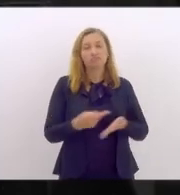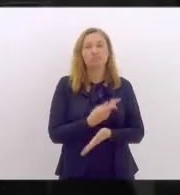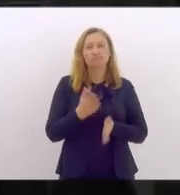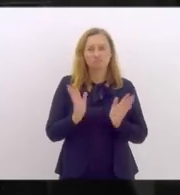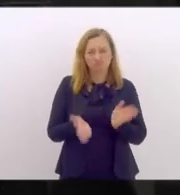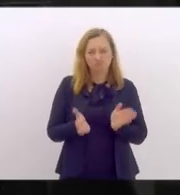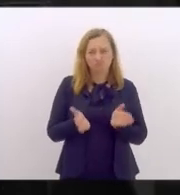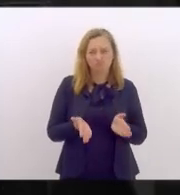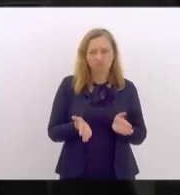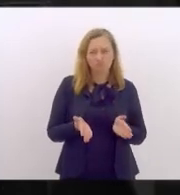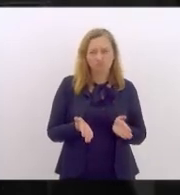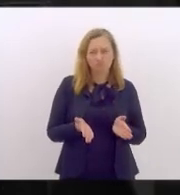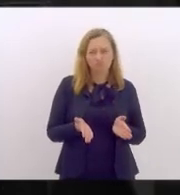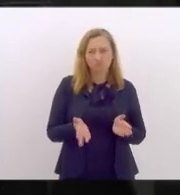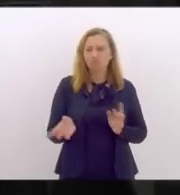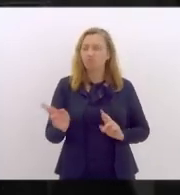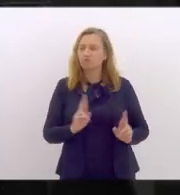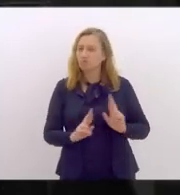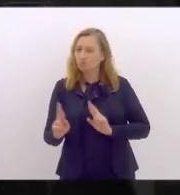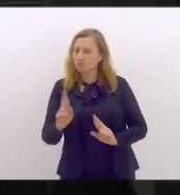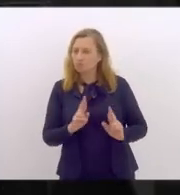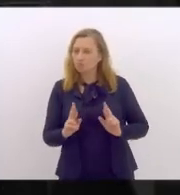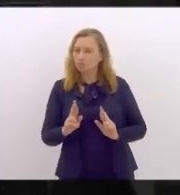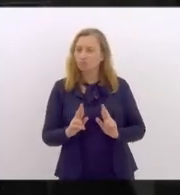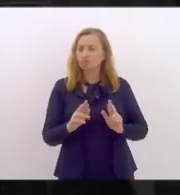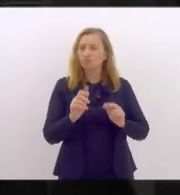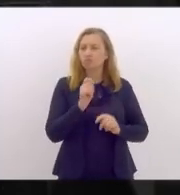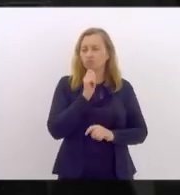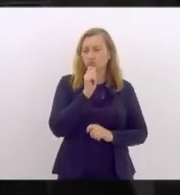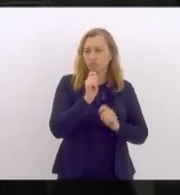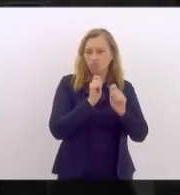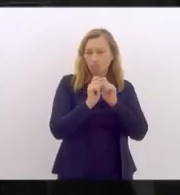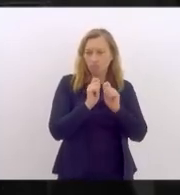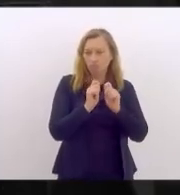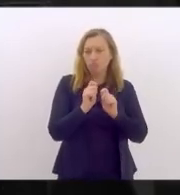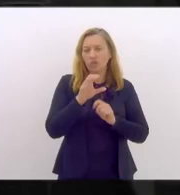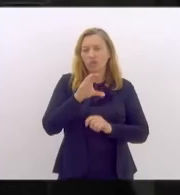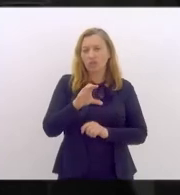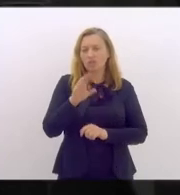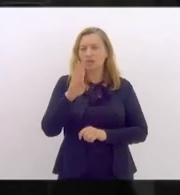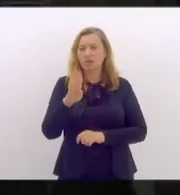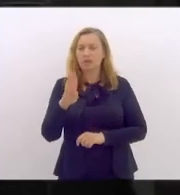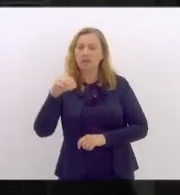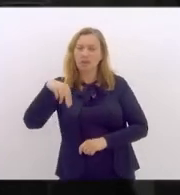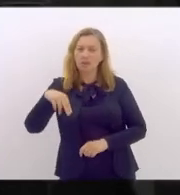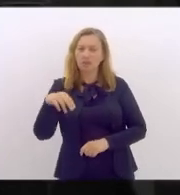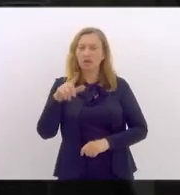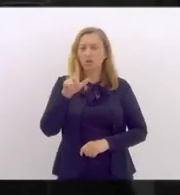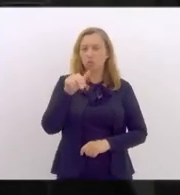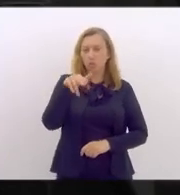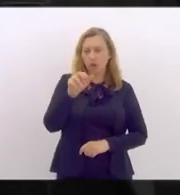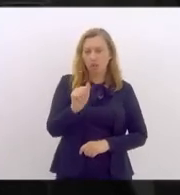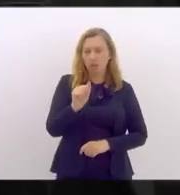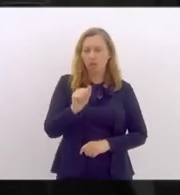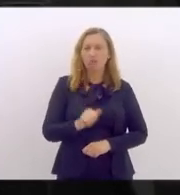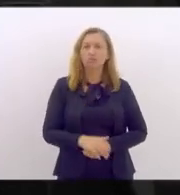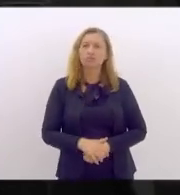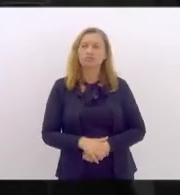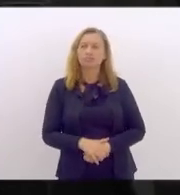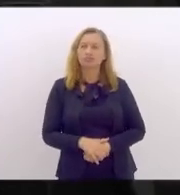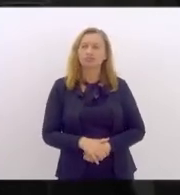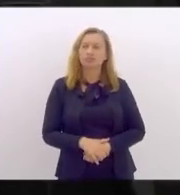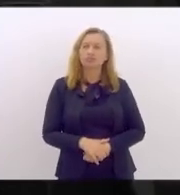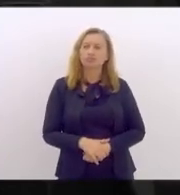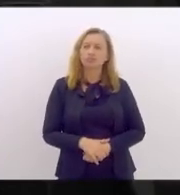hoje em relação a essa jornalista da CBN a Luana Vicentina é uma